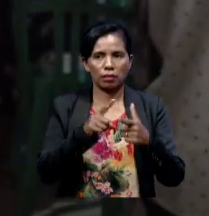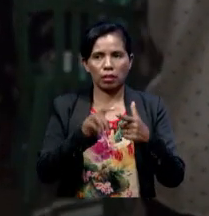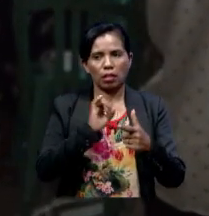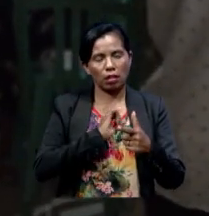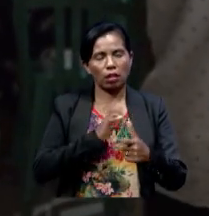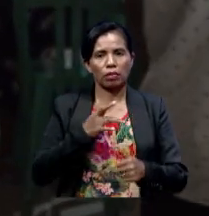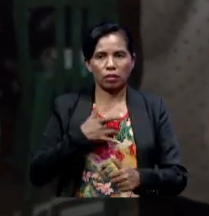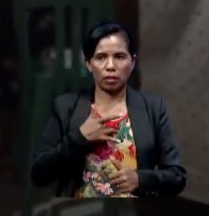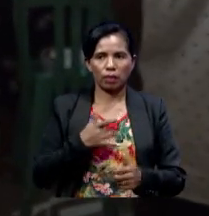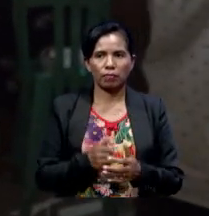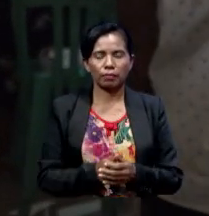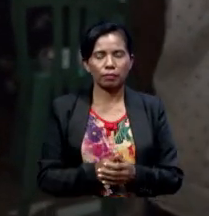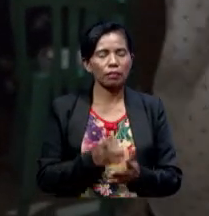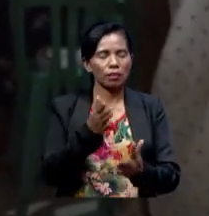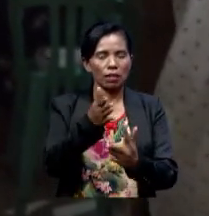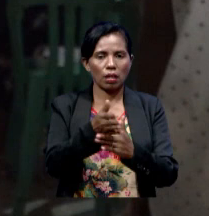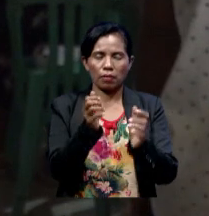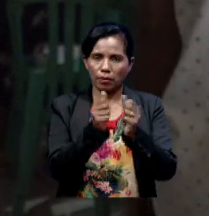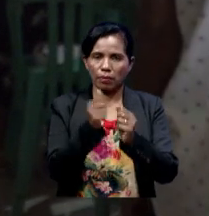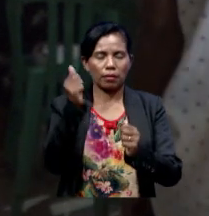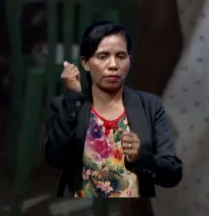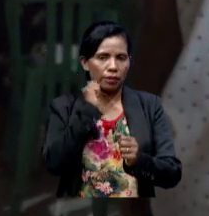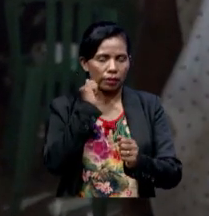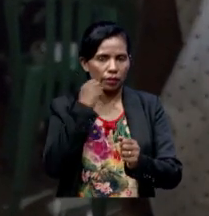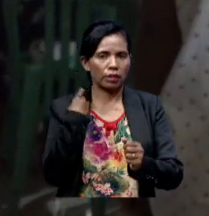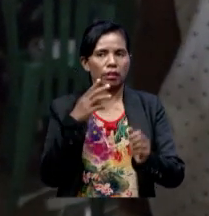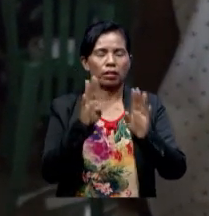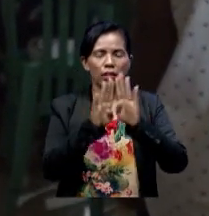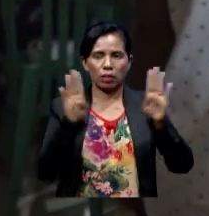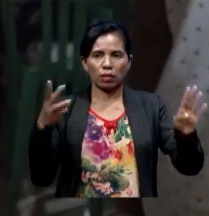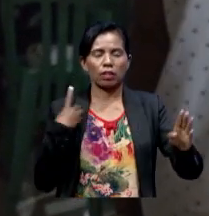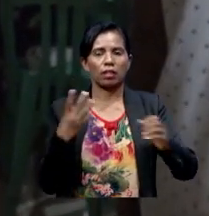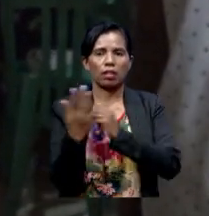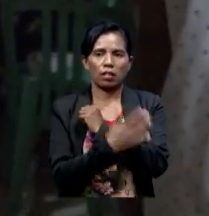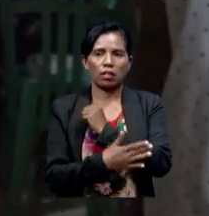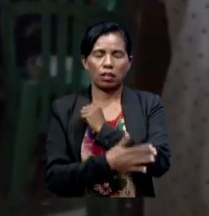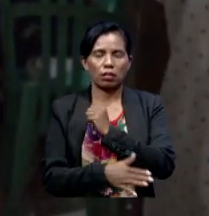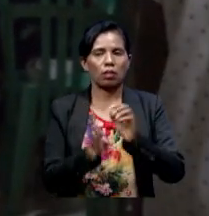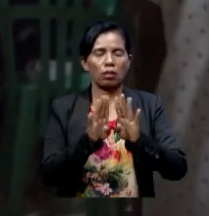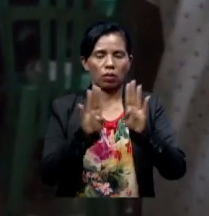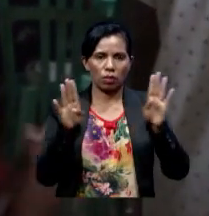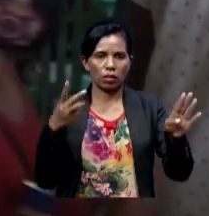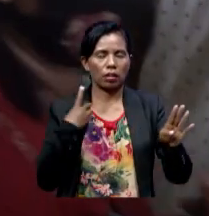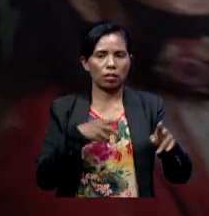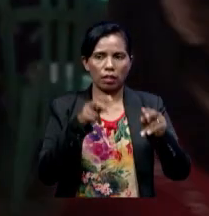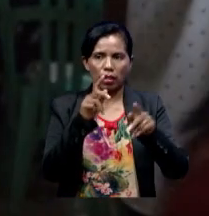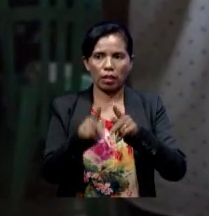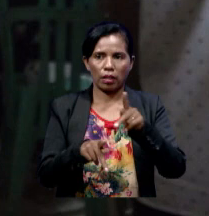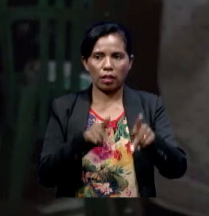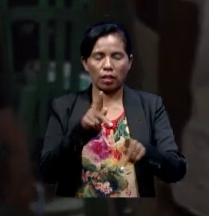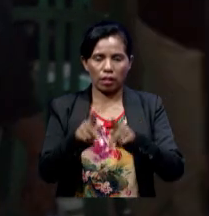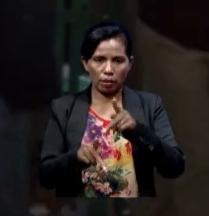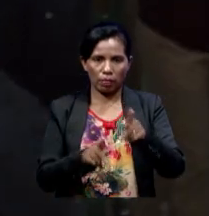que a gente está na ASEAN, a gente tem nação, e o que tem nação, a gente obriga para a gente ter